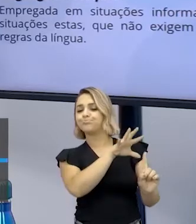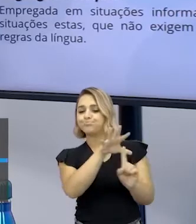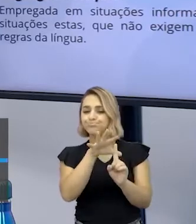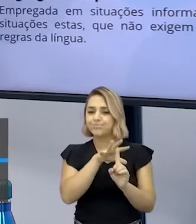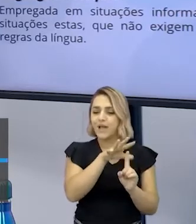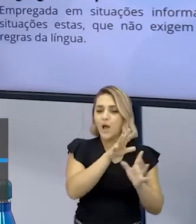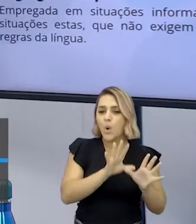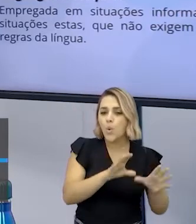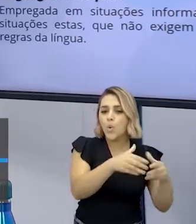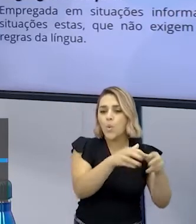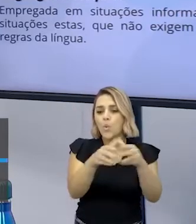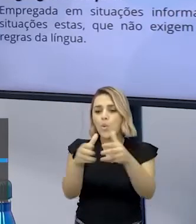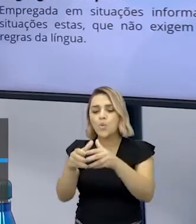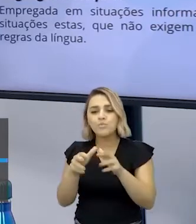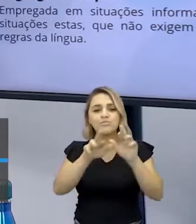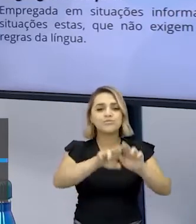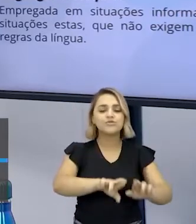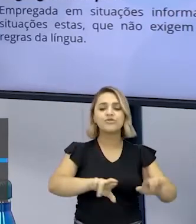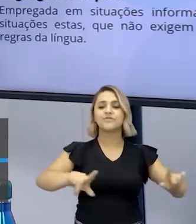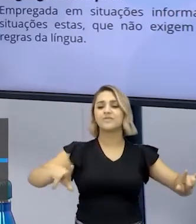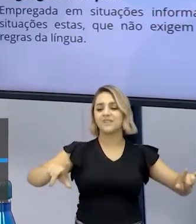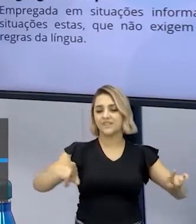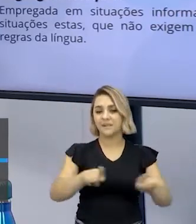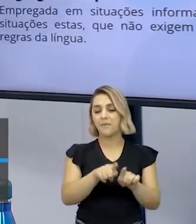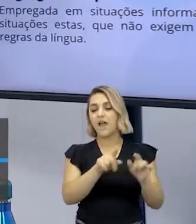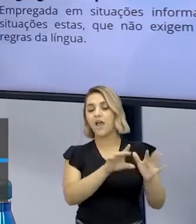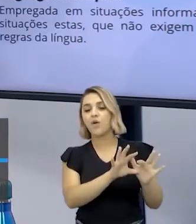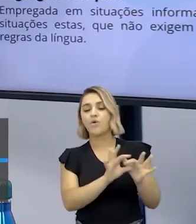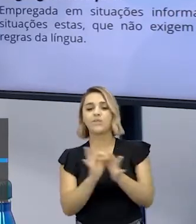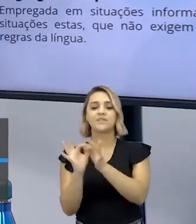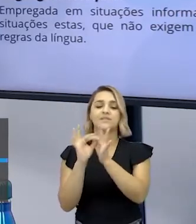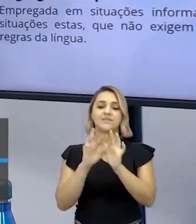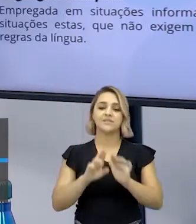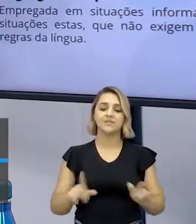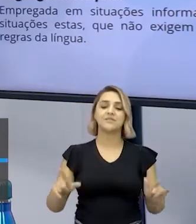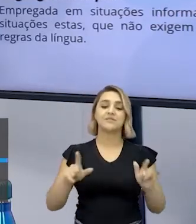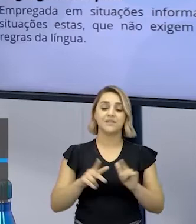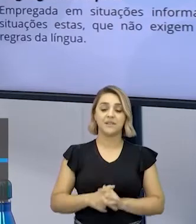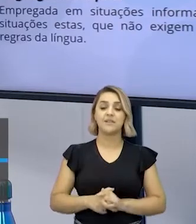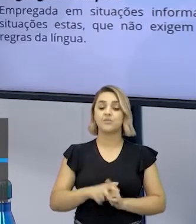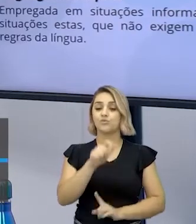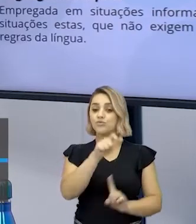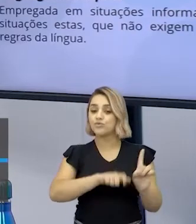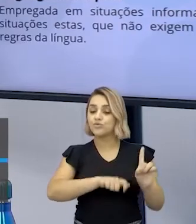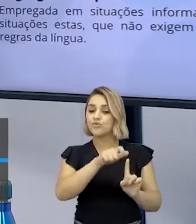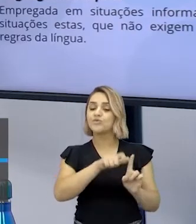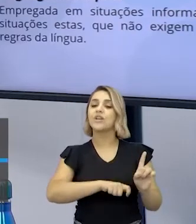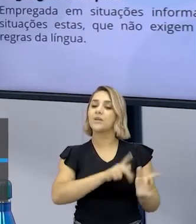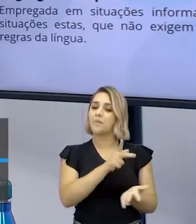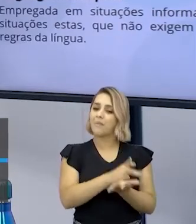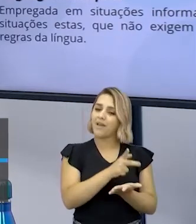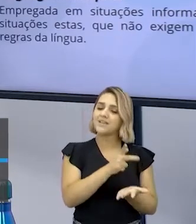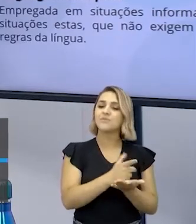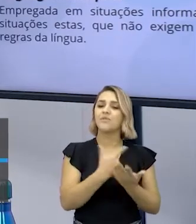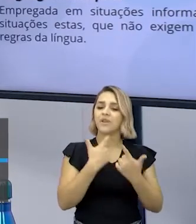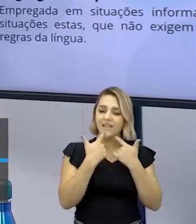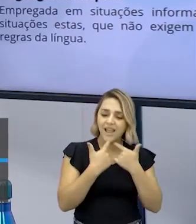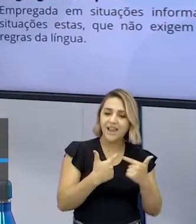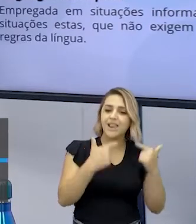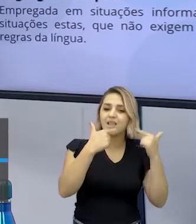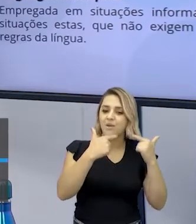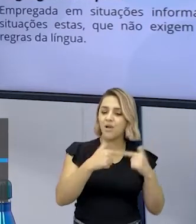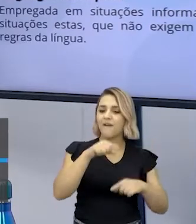diferentes contextos. Um mesmo sujeito aí, ele vai ter essa variação da língua, a